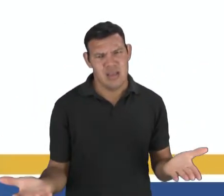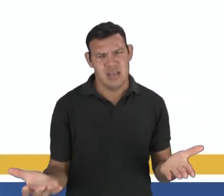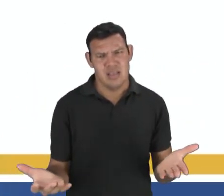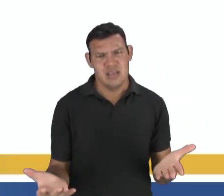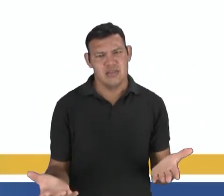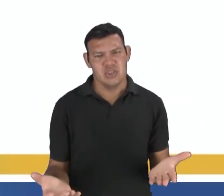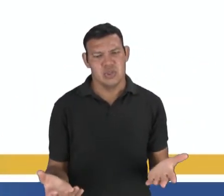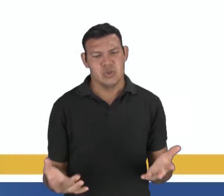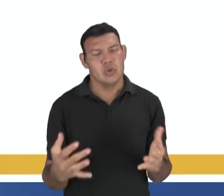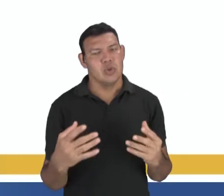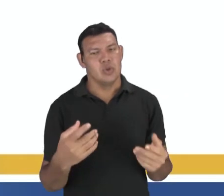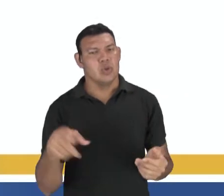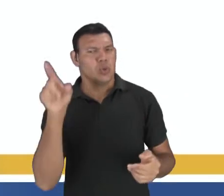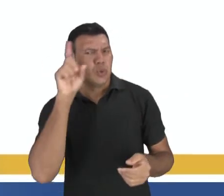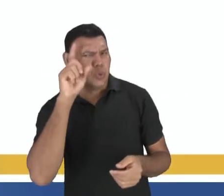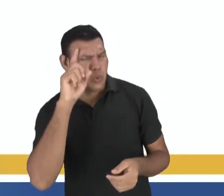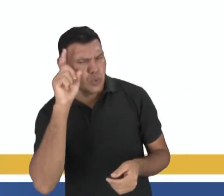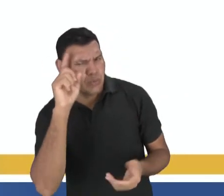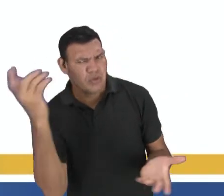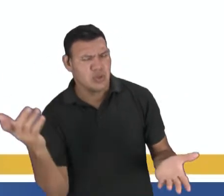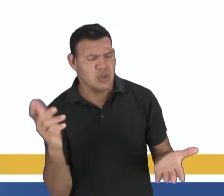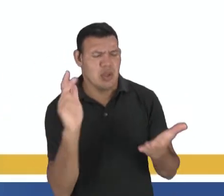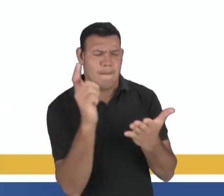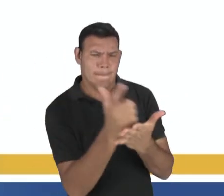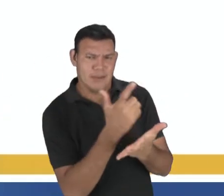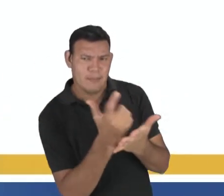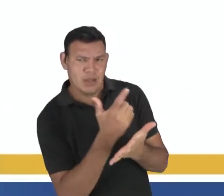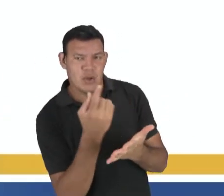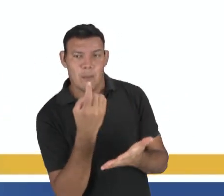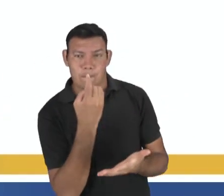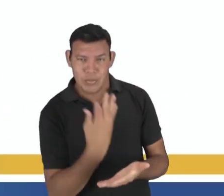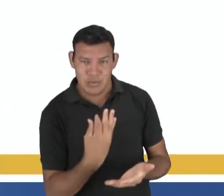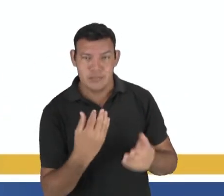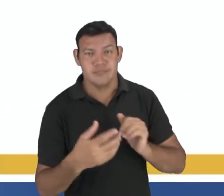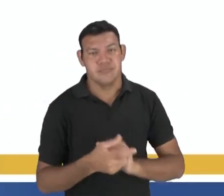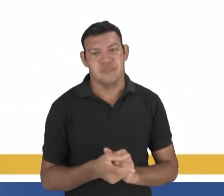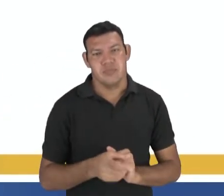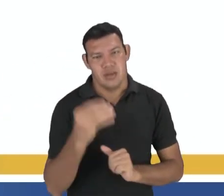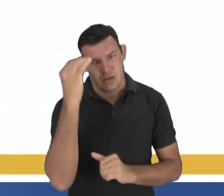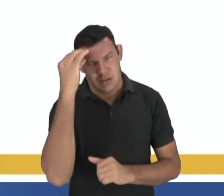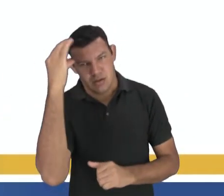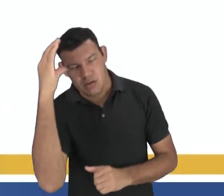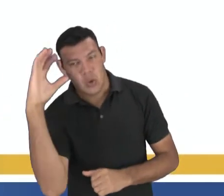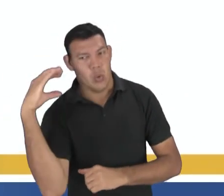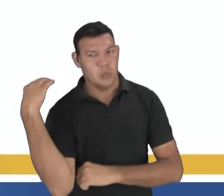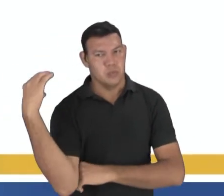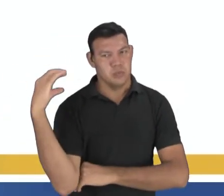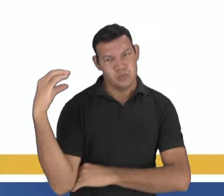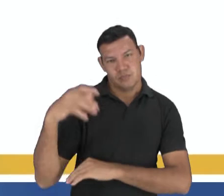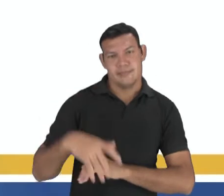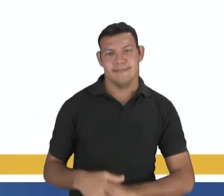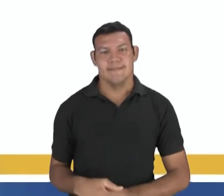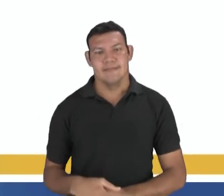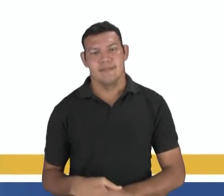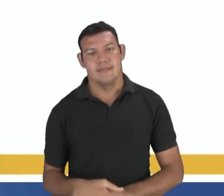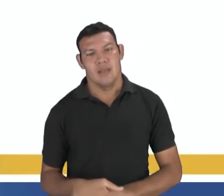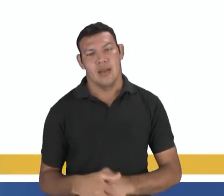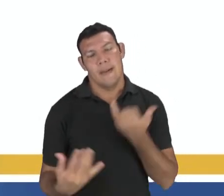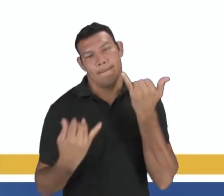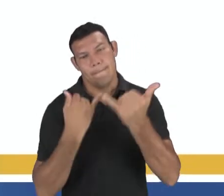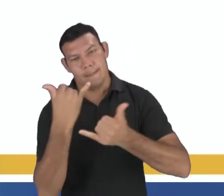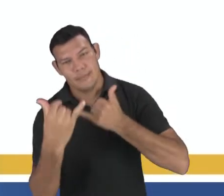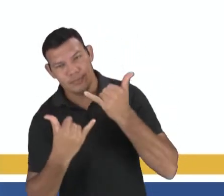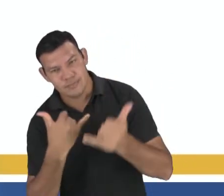procuram uma habitualidade de ler um bom livro de conhecimento, seja esse científico e